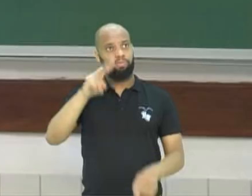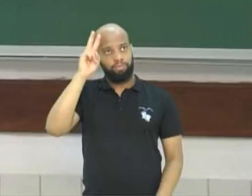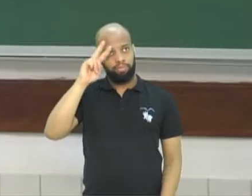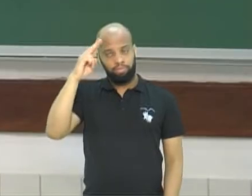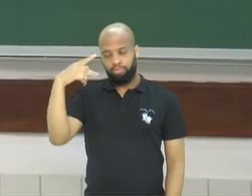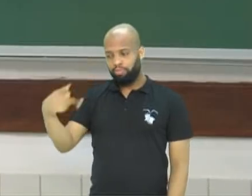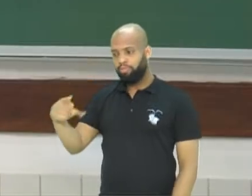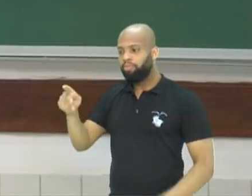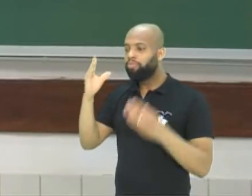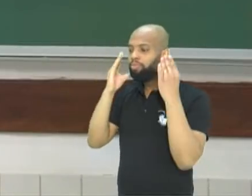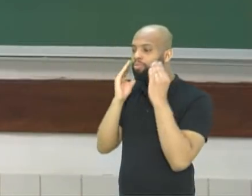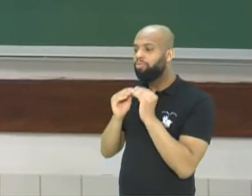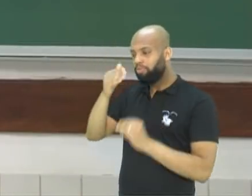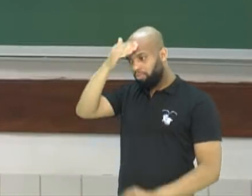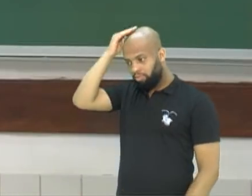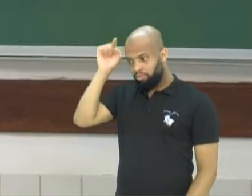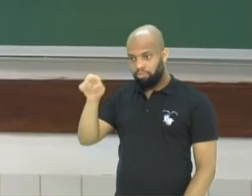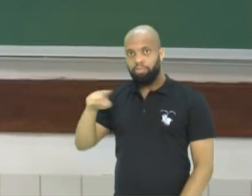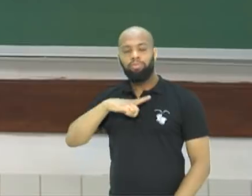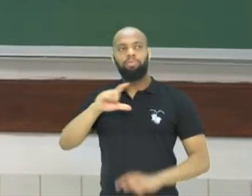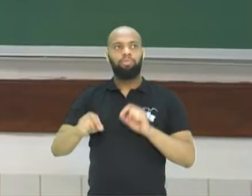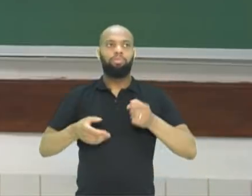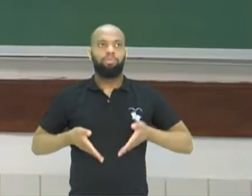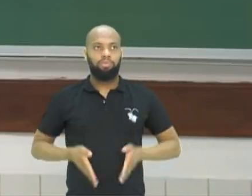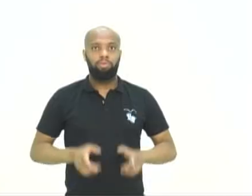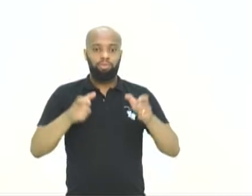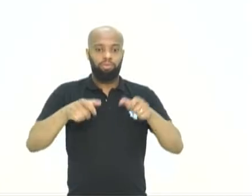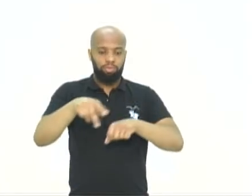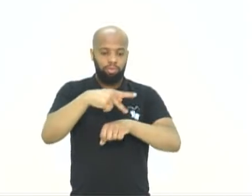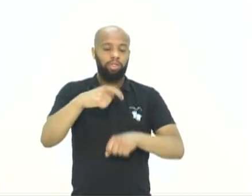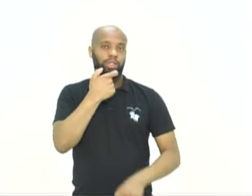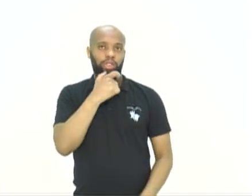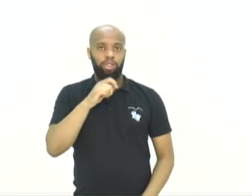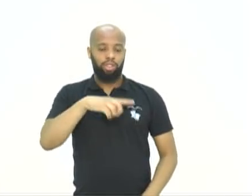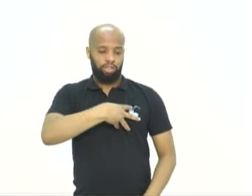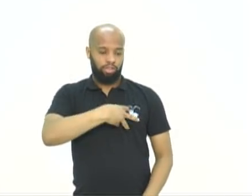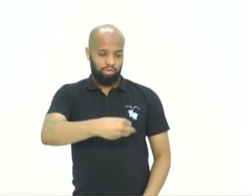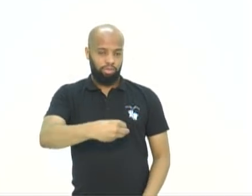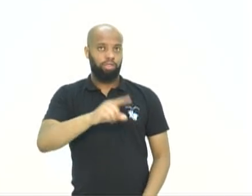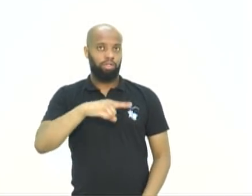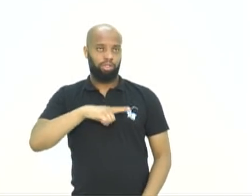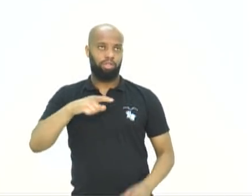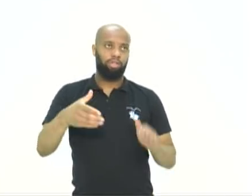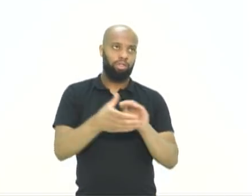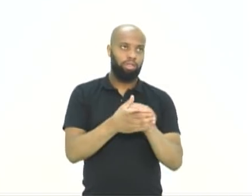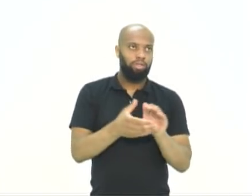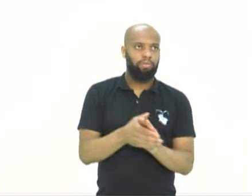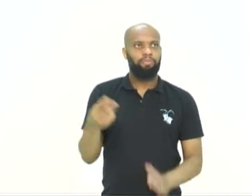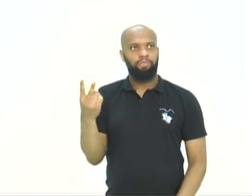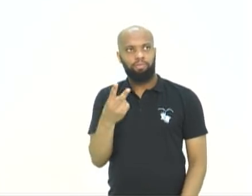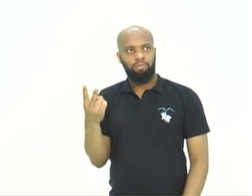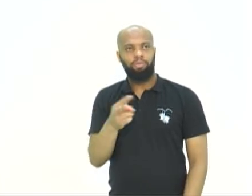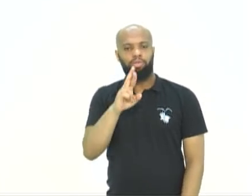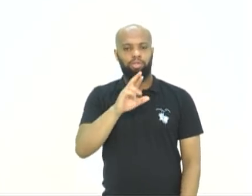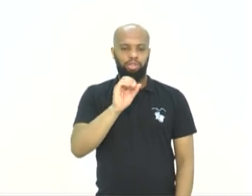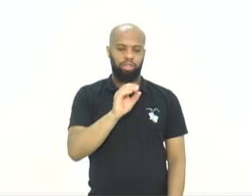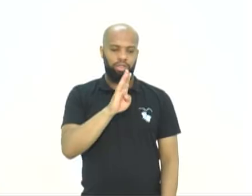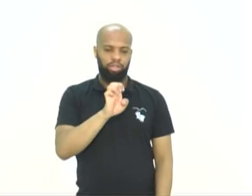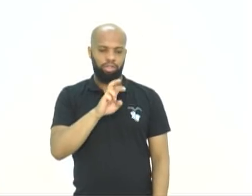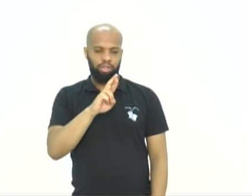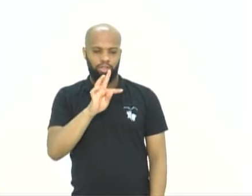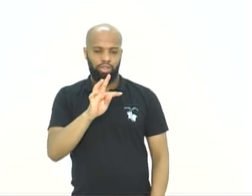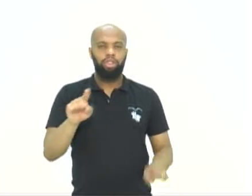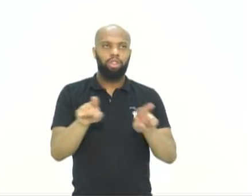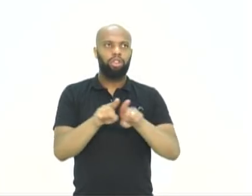Darwin, né? Lembram? Darwin nasceu na Inglaterra, era filho de um casal chamado Robert e Susana, era neto